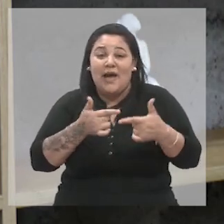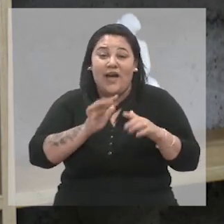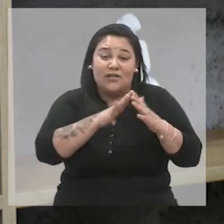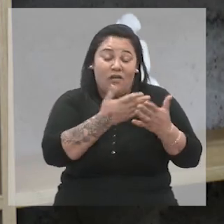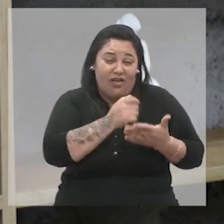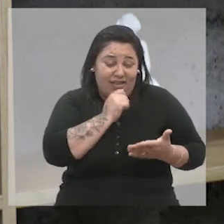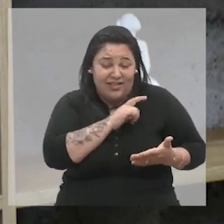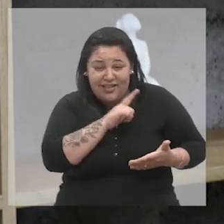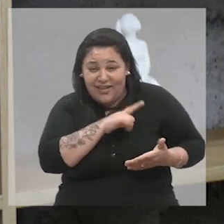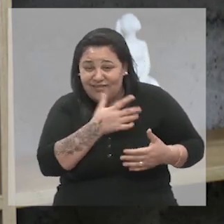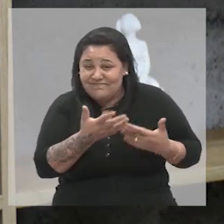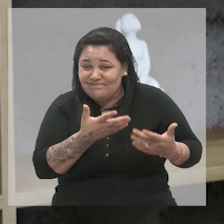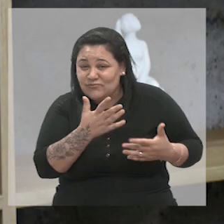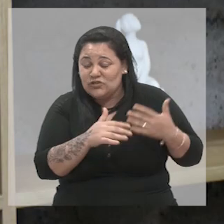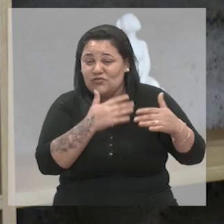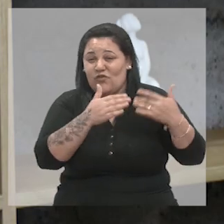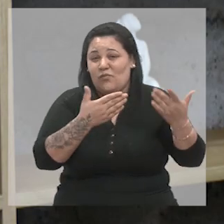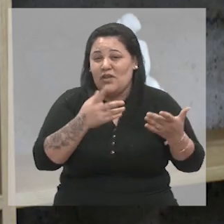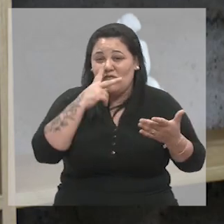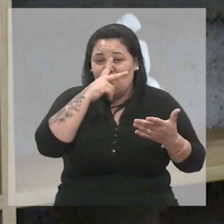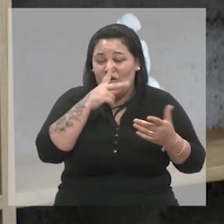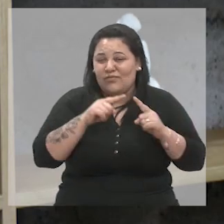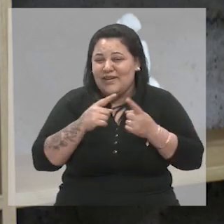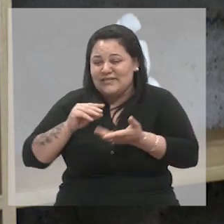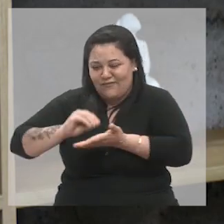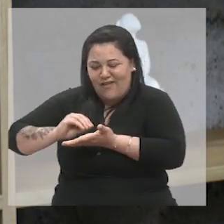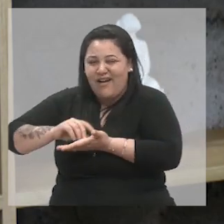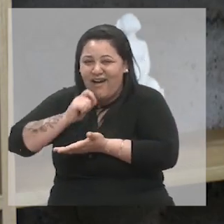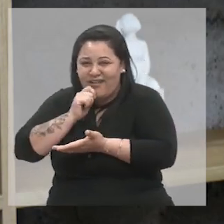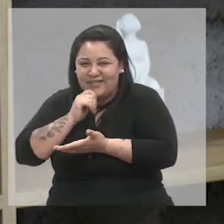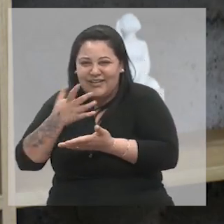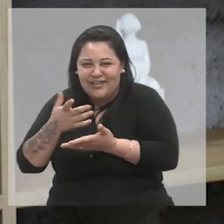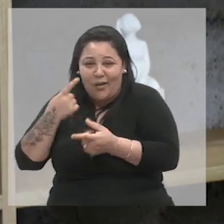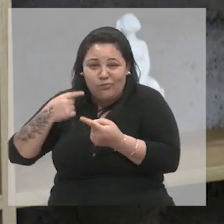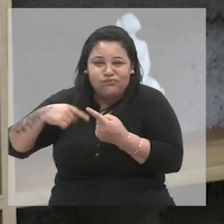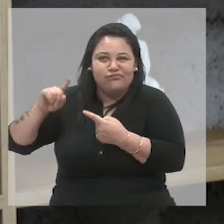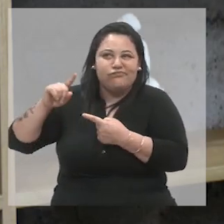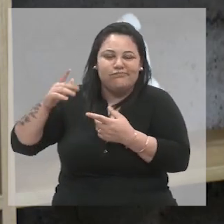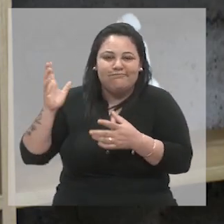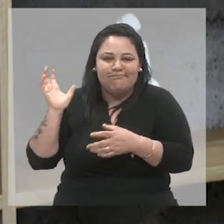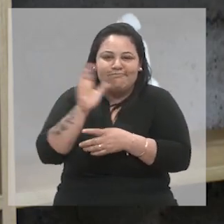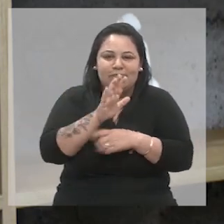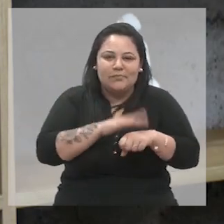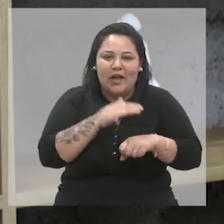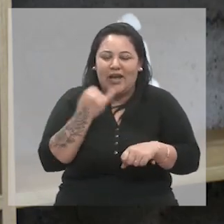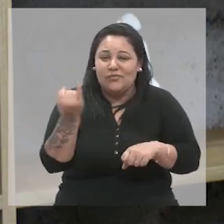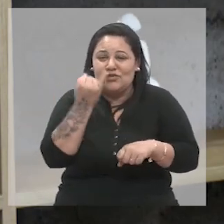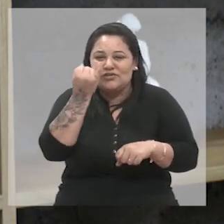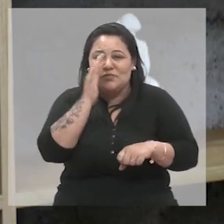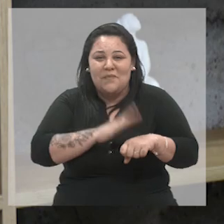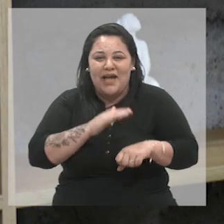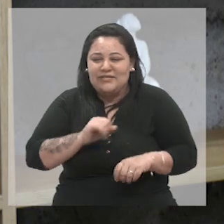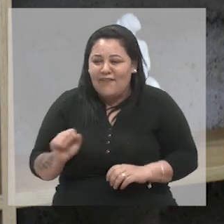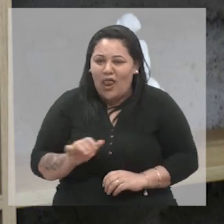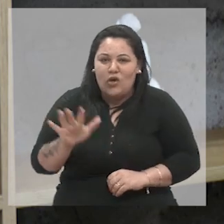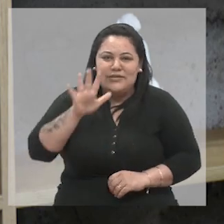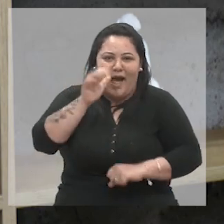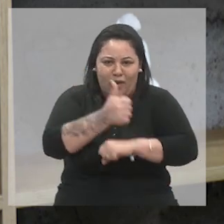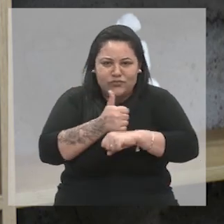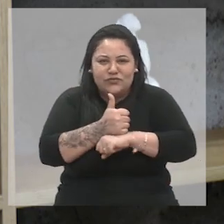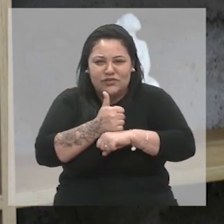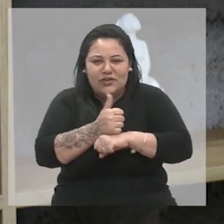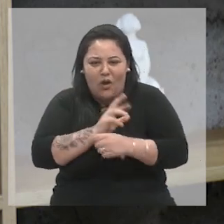As escolas ainda têm esse desenvolvimento forte, mas falta ainda essa virada de chave para o handebol ser, vamos dizer